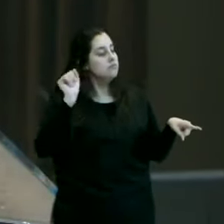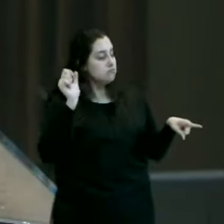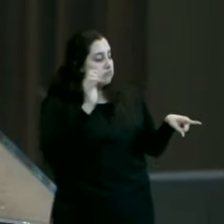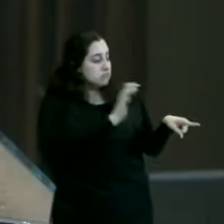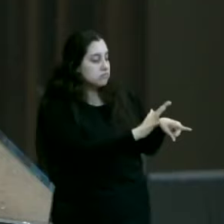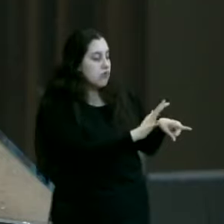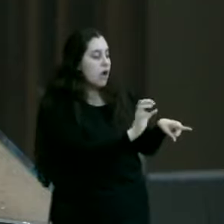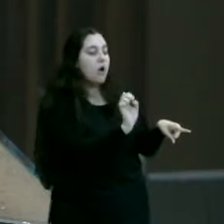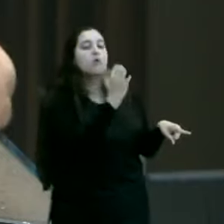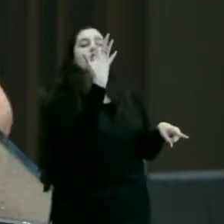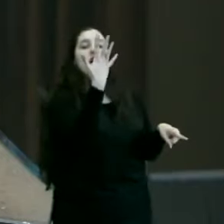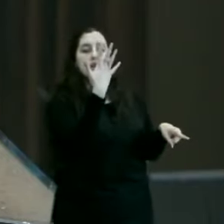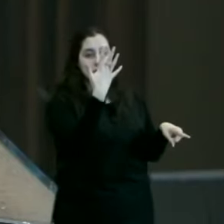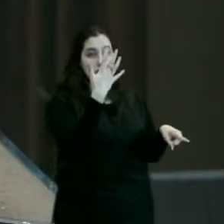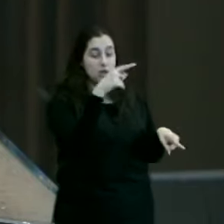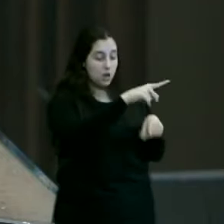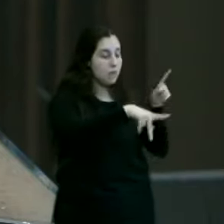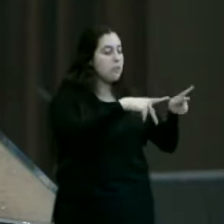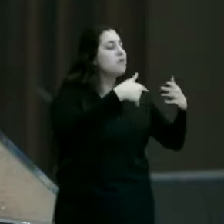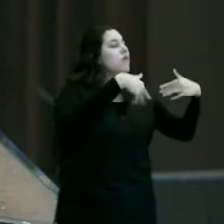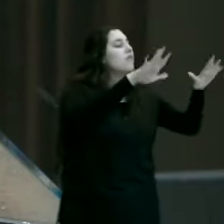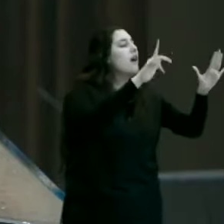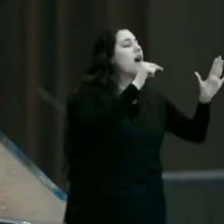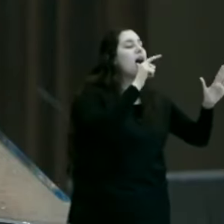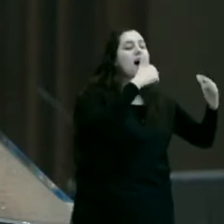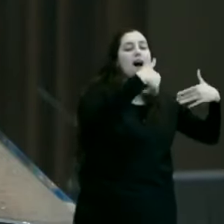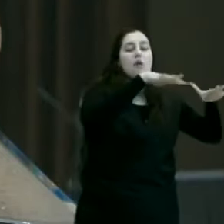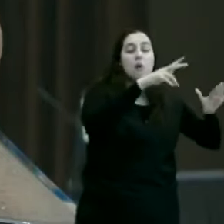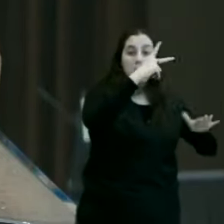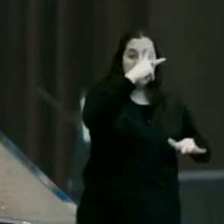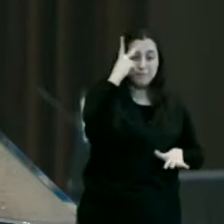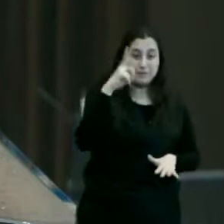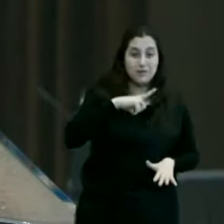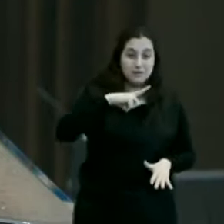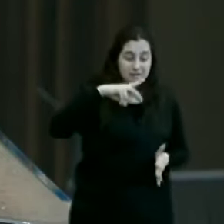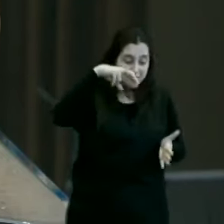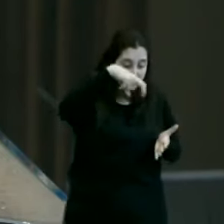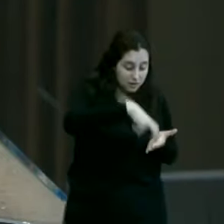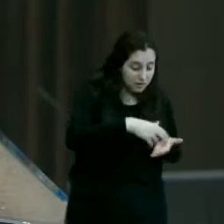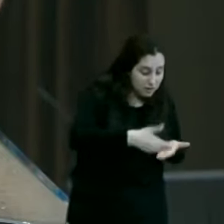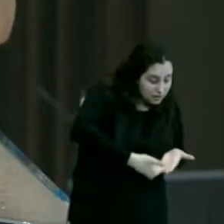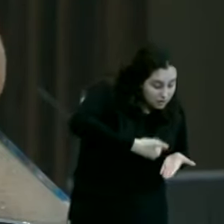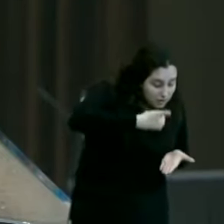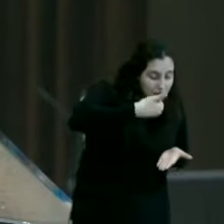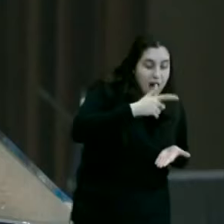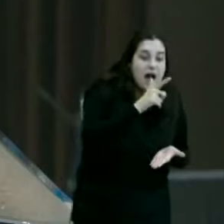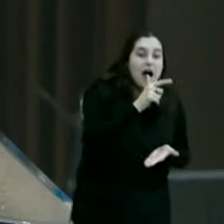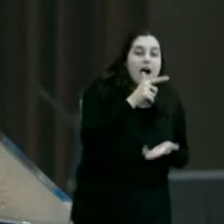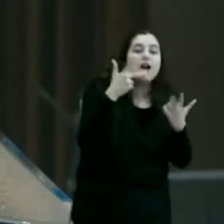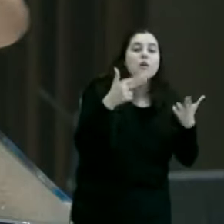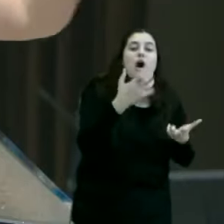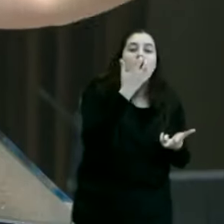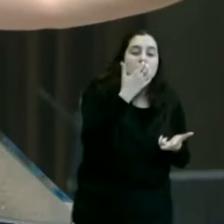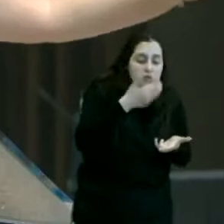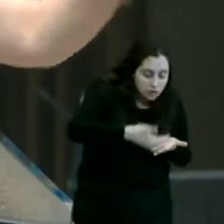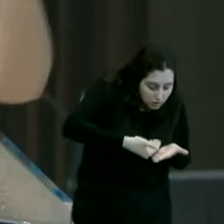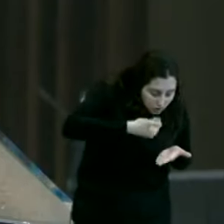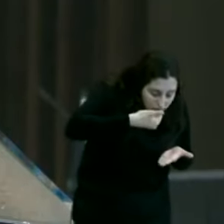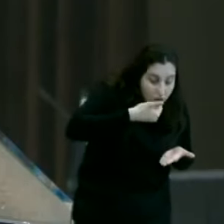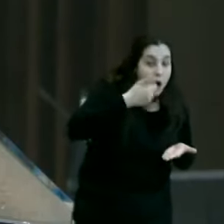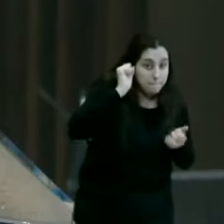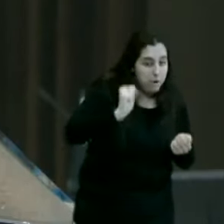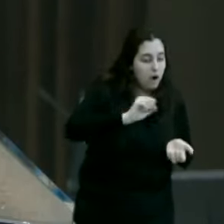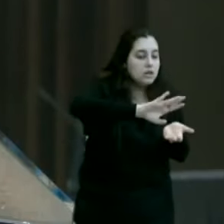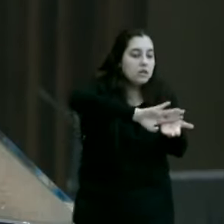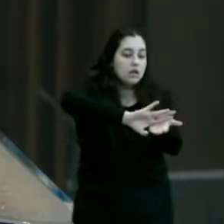acontecer. Pede para esse povo ir tomar água. Aquele que se ajoelhar e tomar a água, lambendo como um cão, você separa.